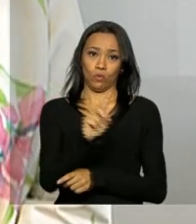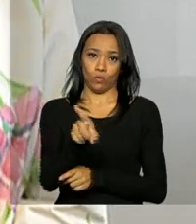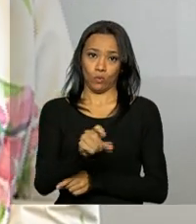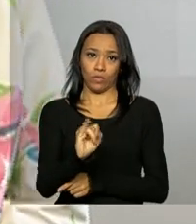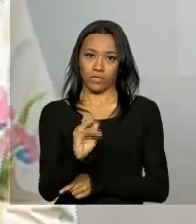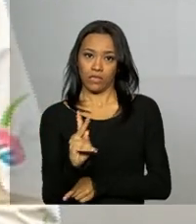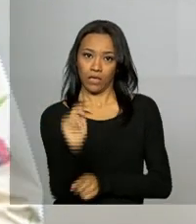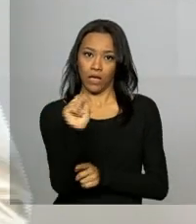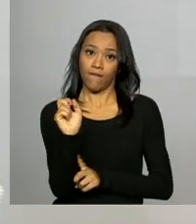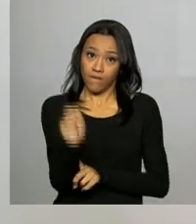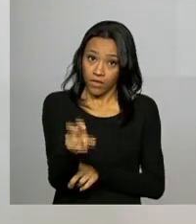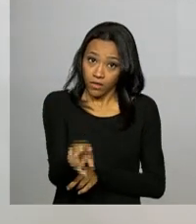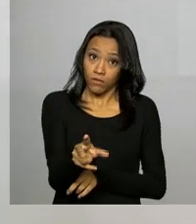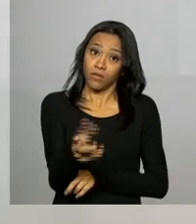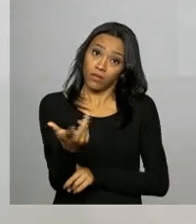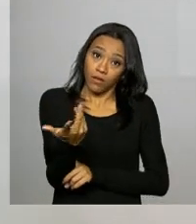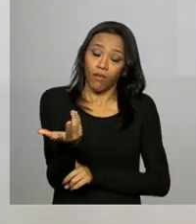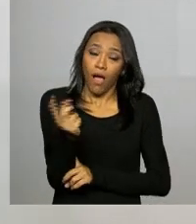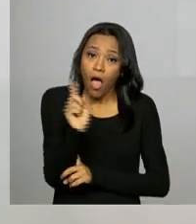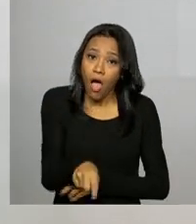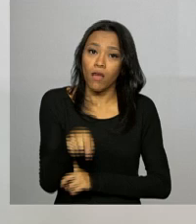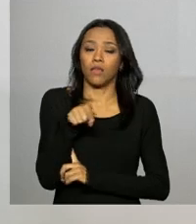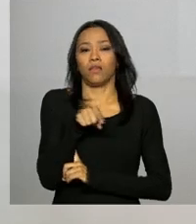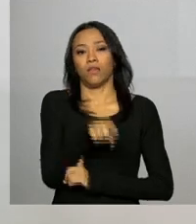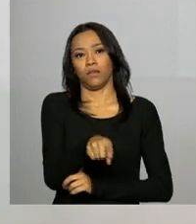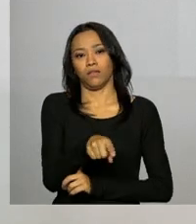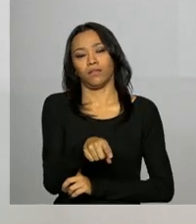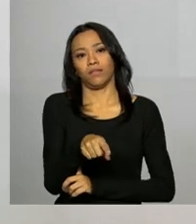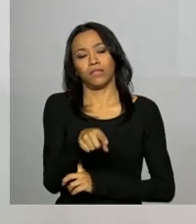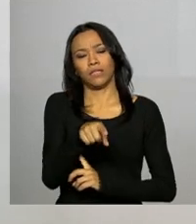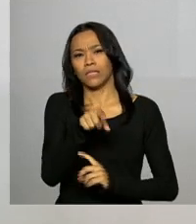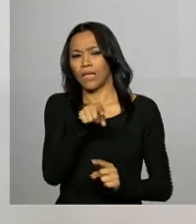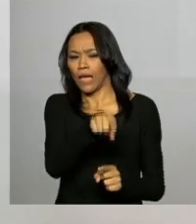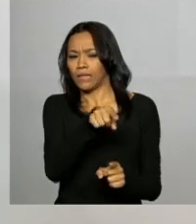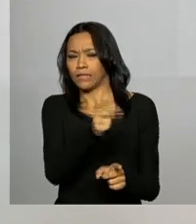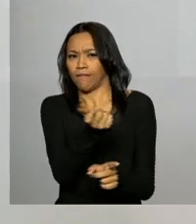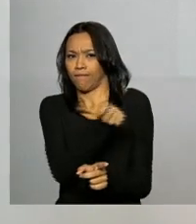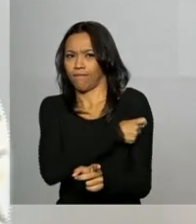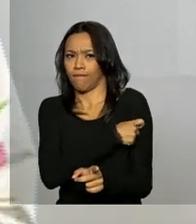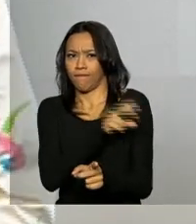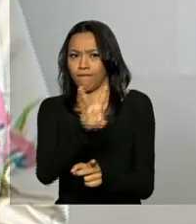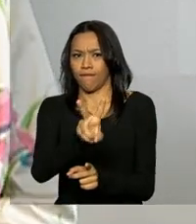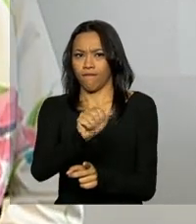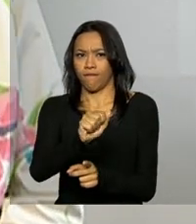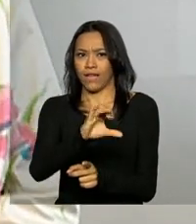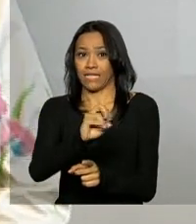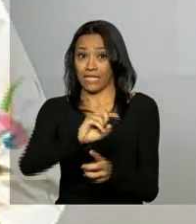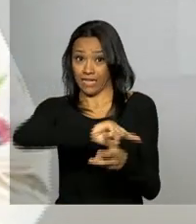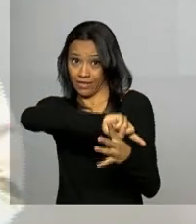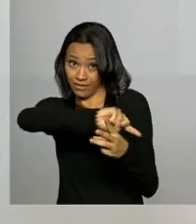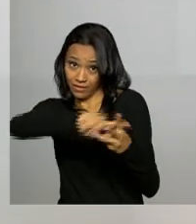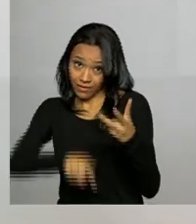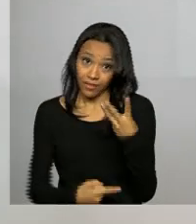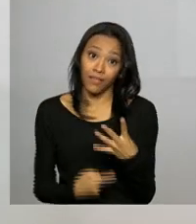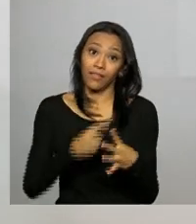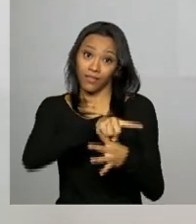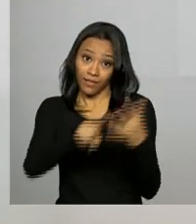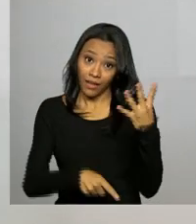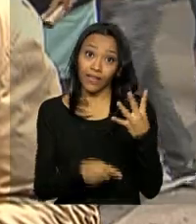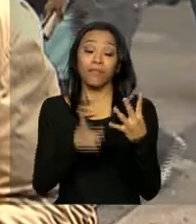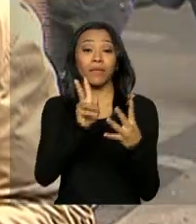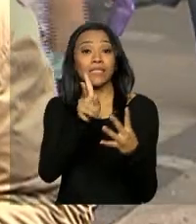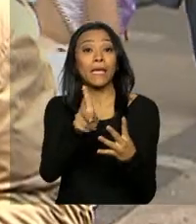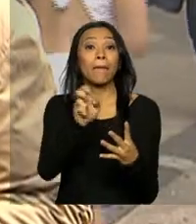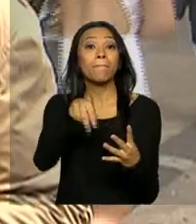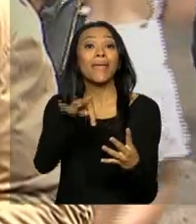Um dos caminhos é esse de transformar essa vacina tetravalente numa vacina